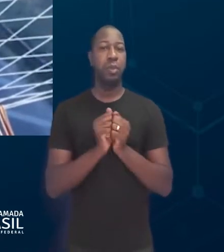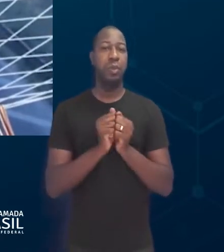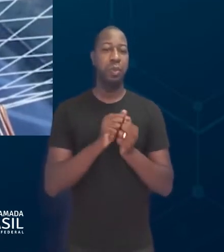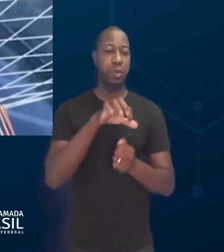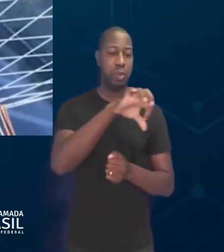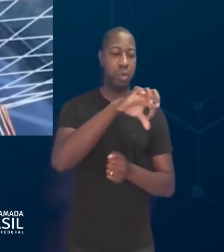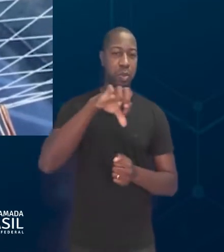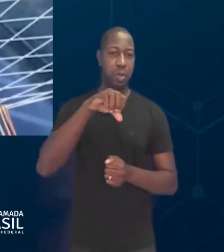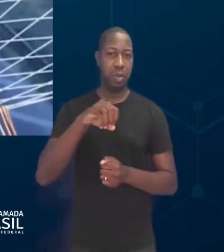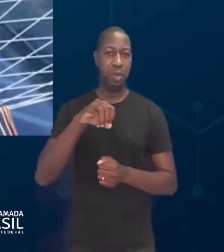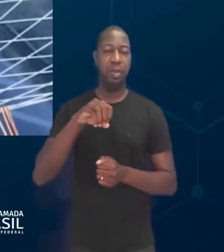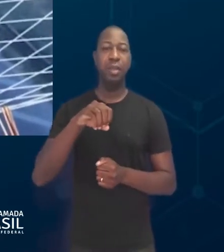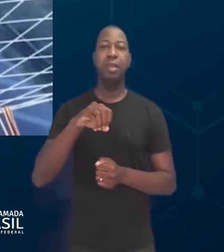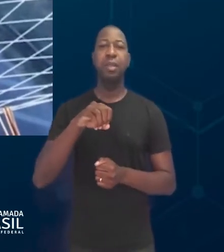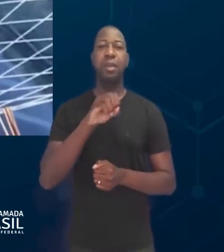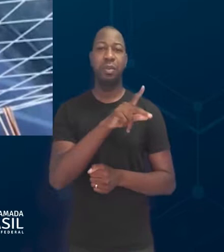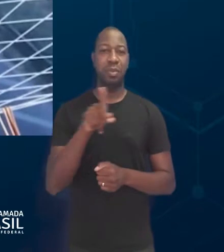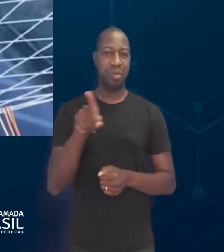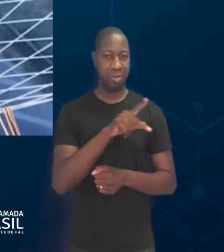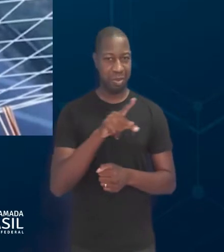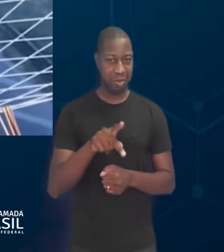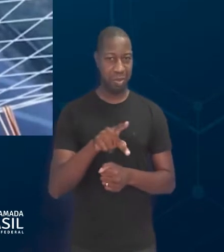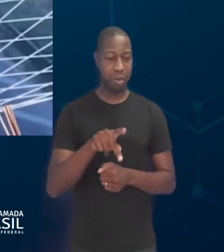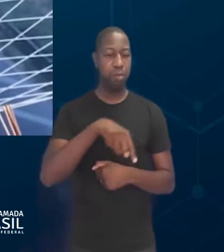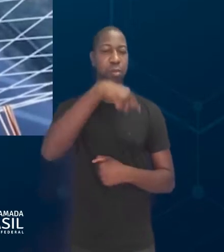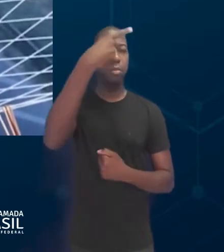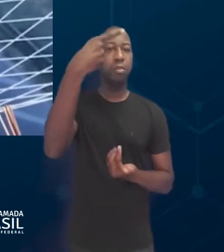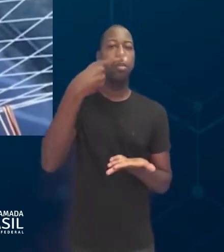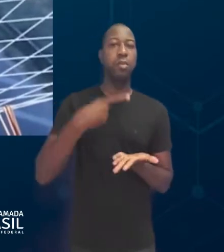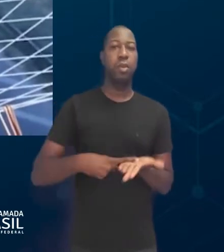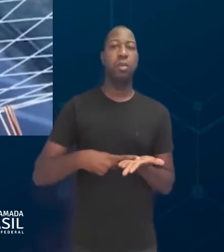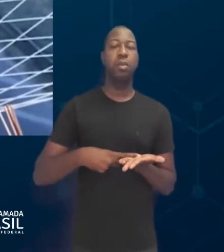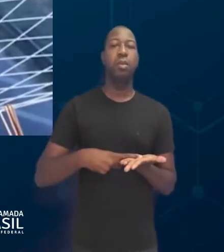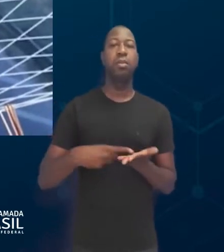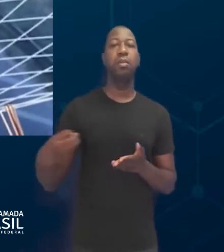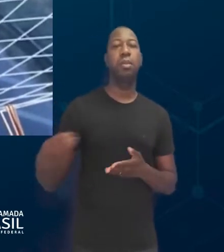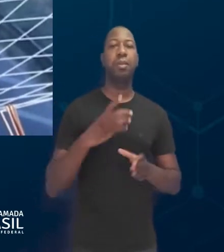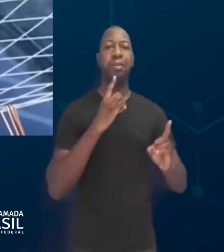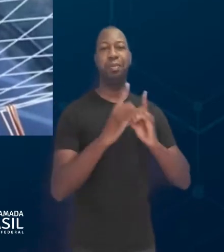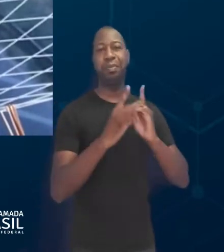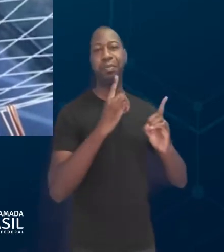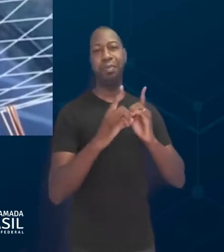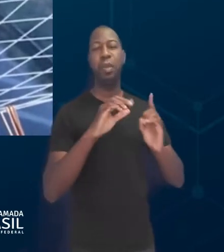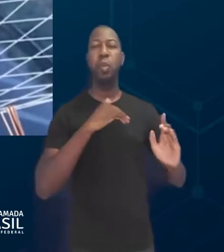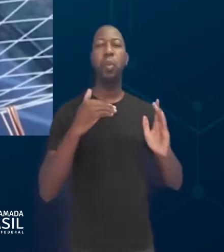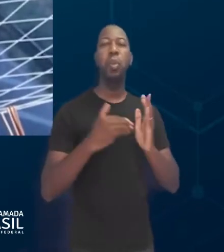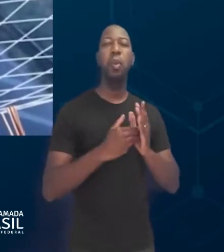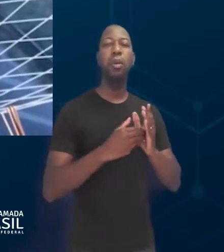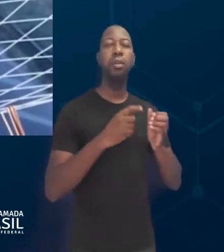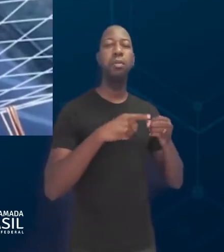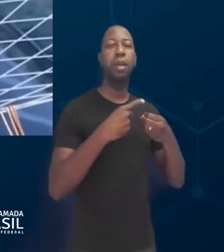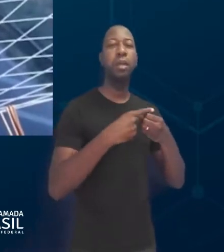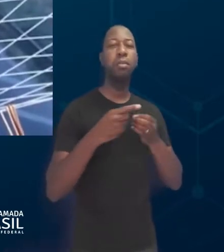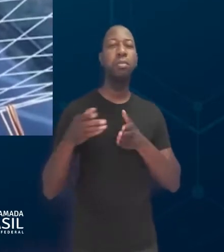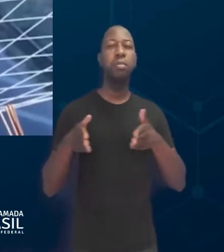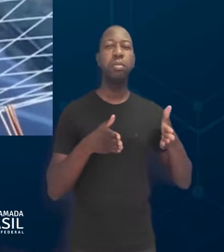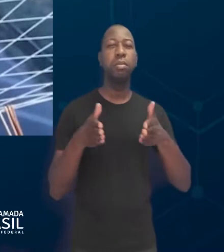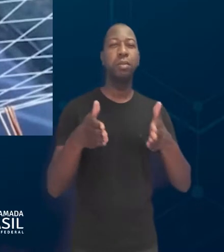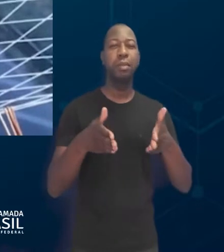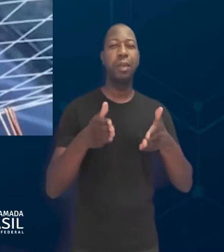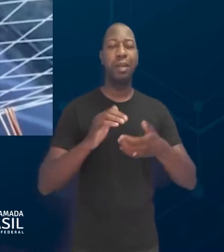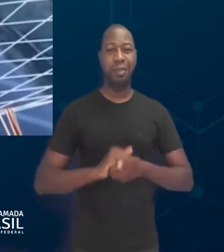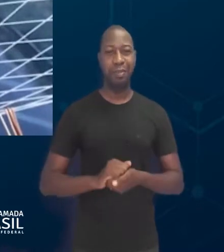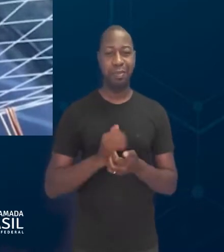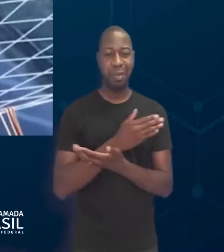o compromisso da Nova Dutra com a educação e cultura por todas as cidades com que ela passa. Eu deixo para vocês um grande